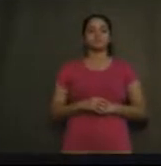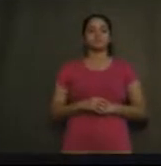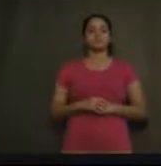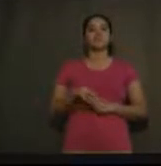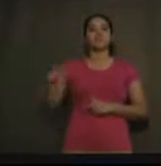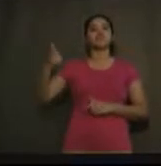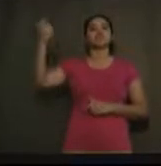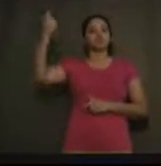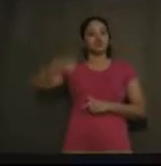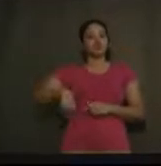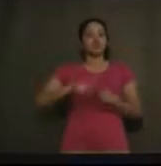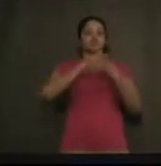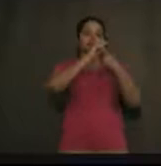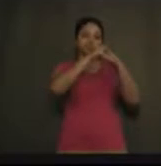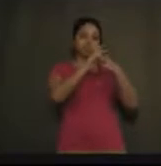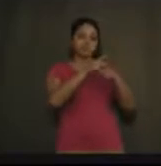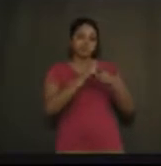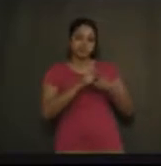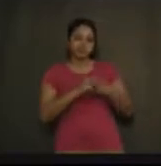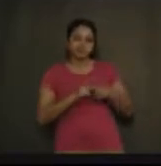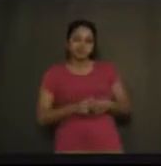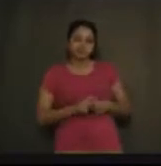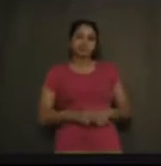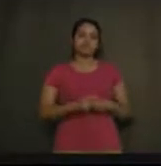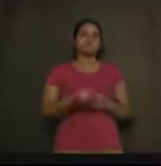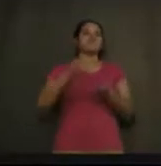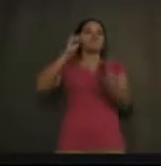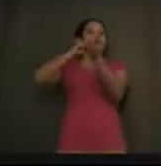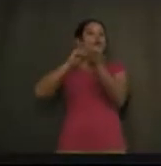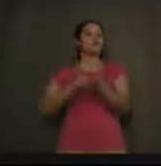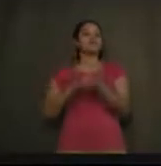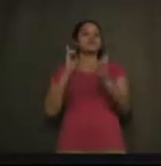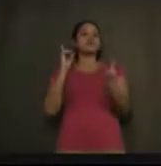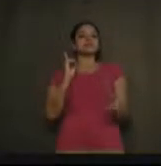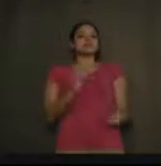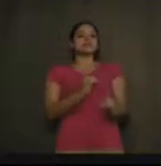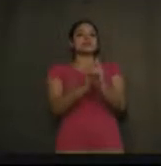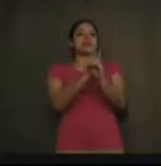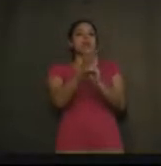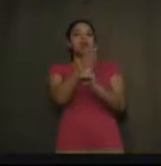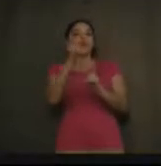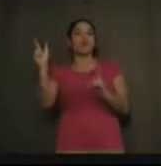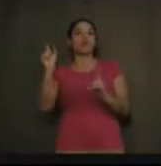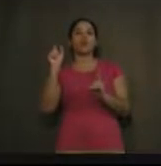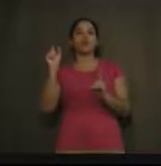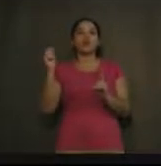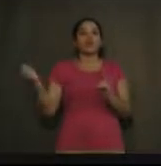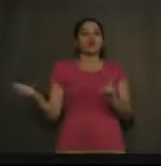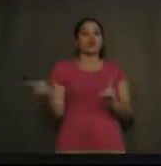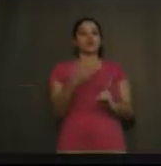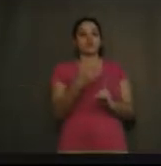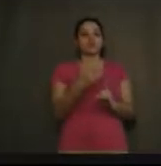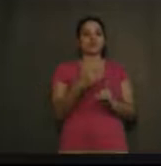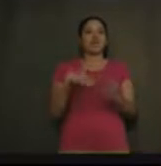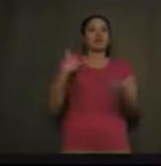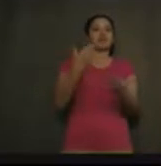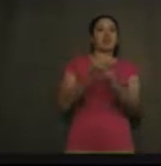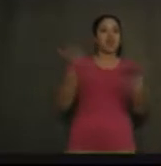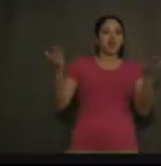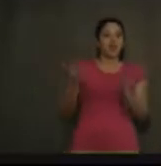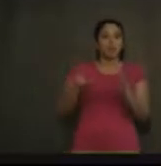lacuna, essa lacuna no argumento dele, ele descobriu um fenômeno que até hoje é motivo de pesquisa